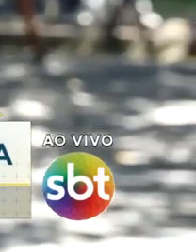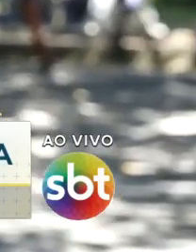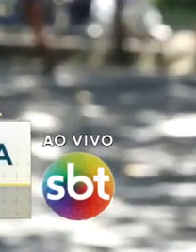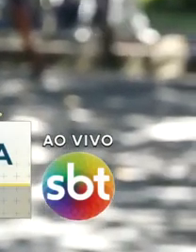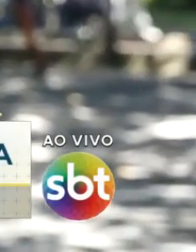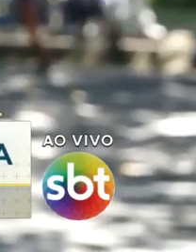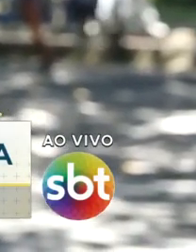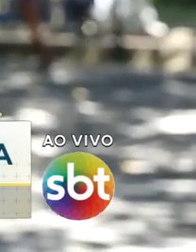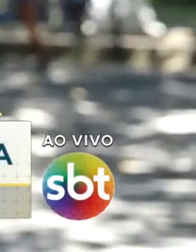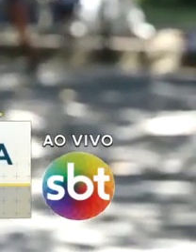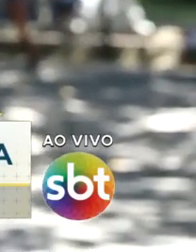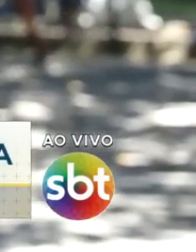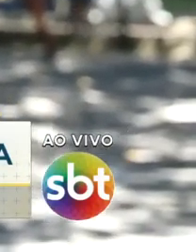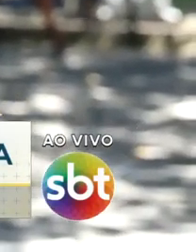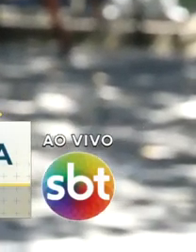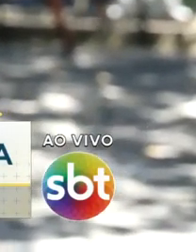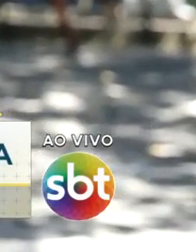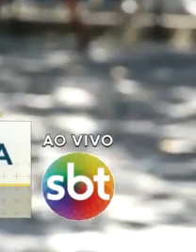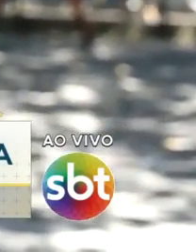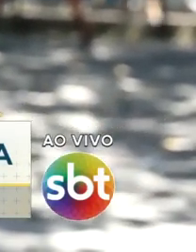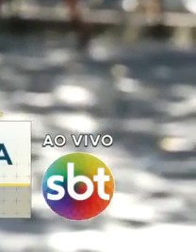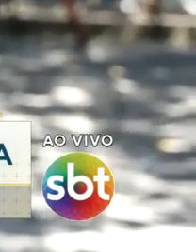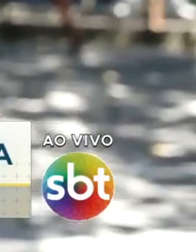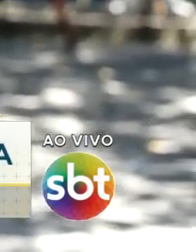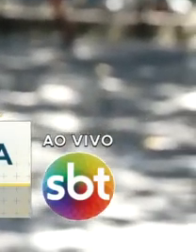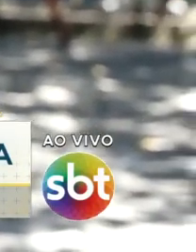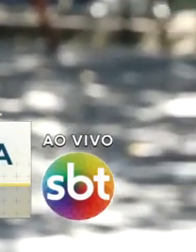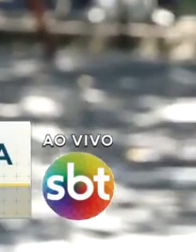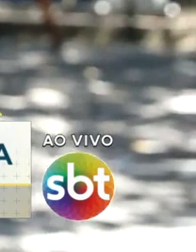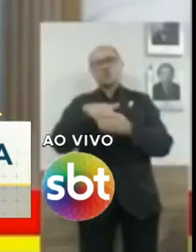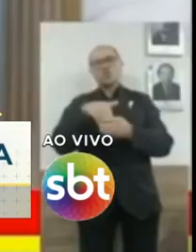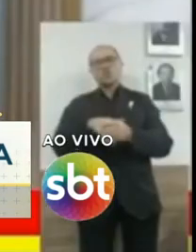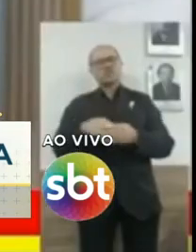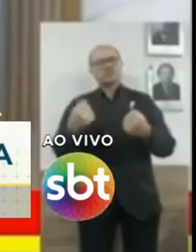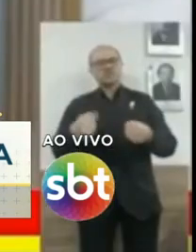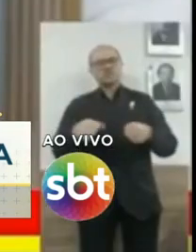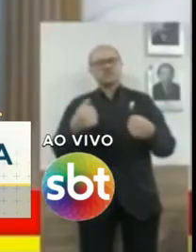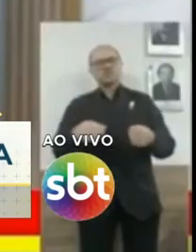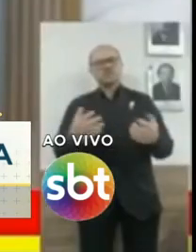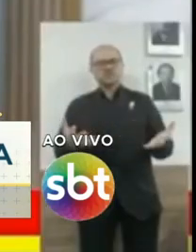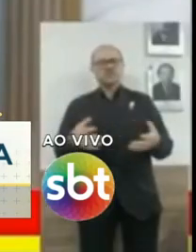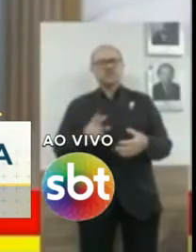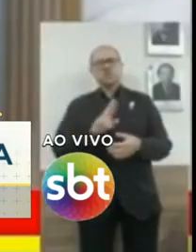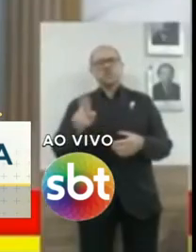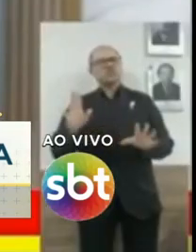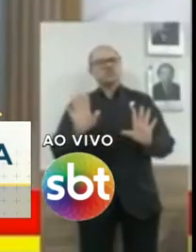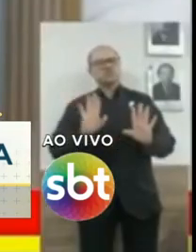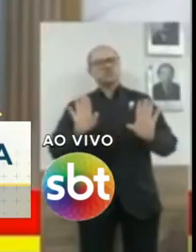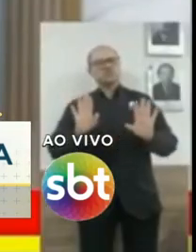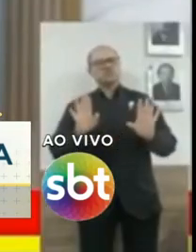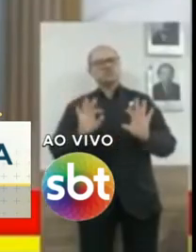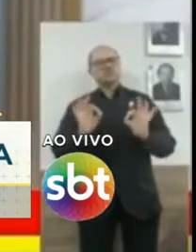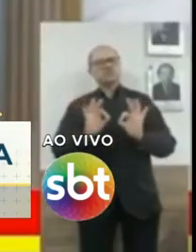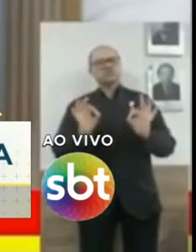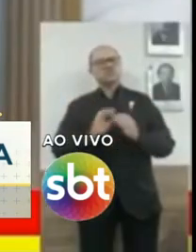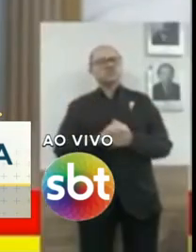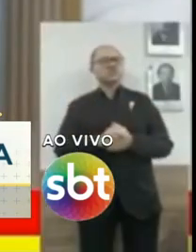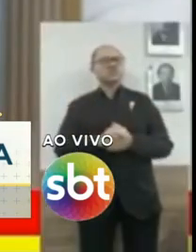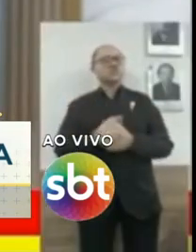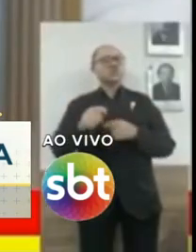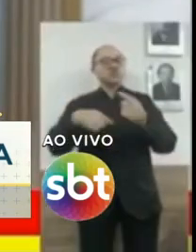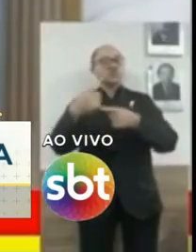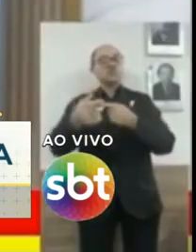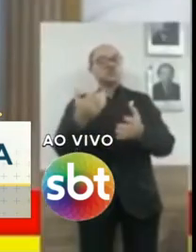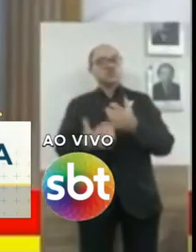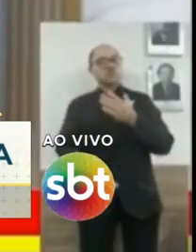com pena de reclusão de 1 a 3 anos, e como foi proferido pelas redes sociais, está disponível no YouTube da Câmara dos Vereadores de Arco Verde,